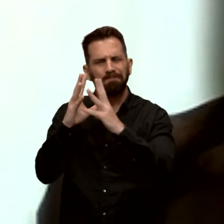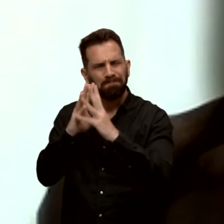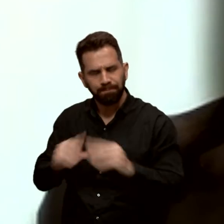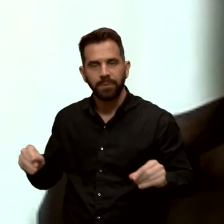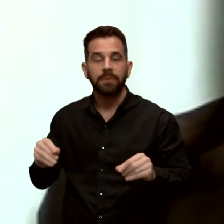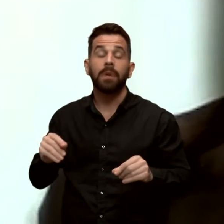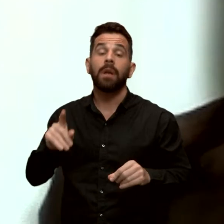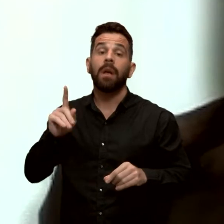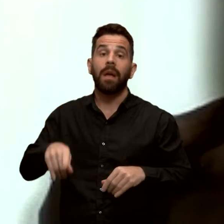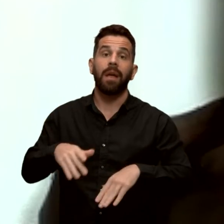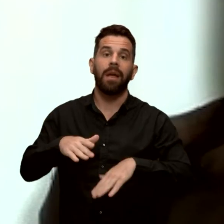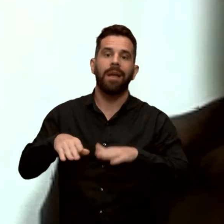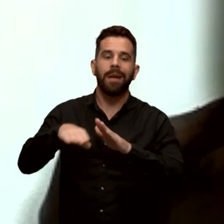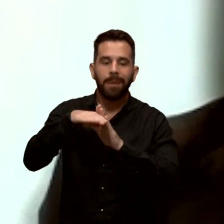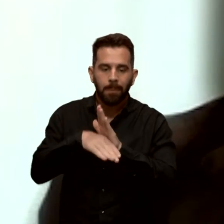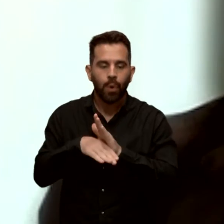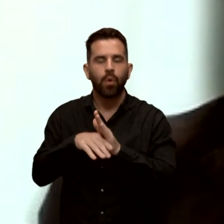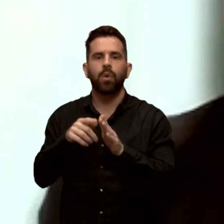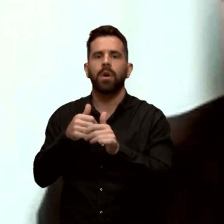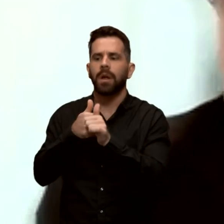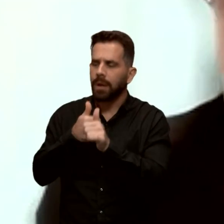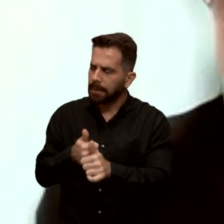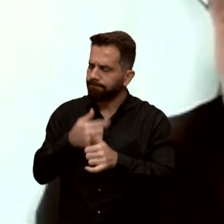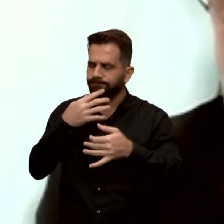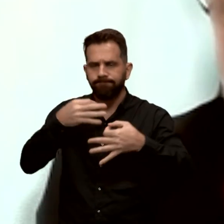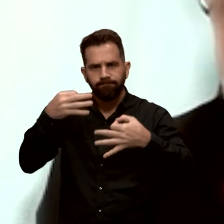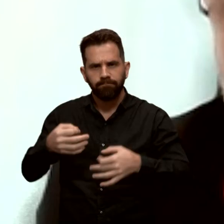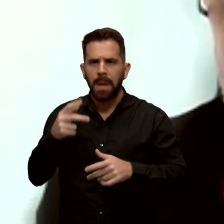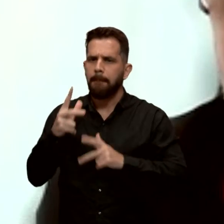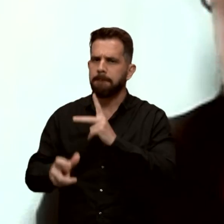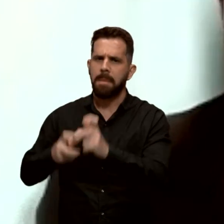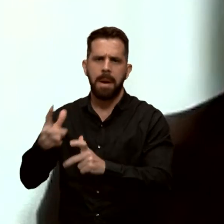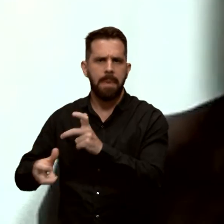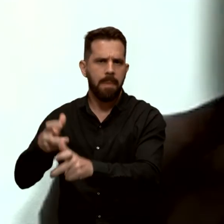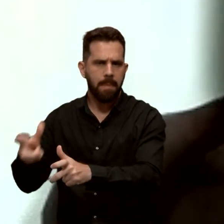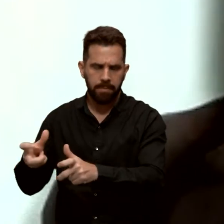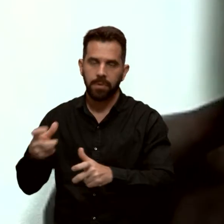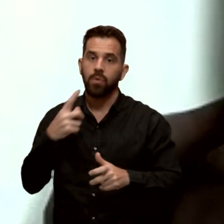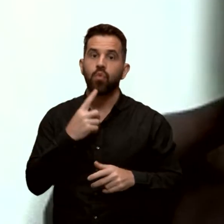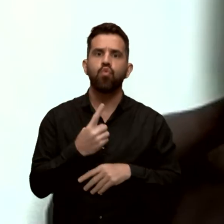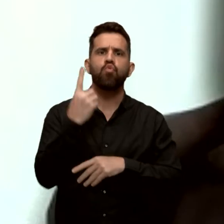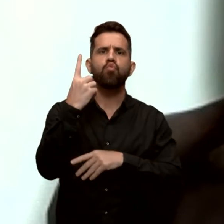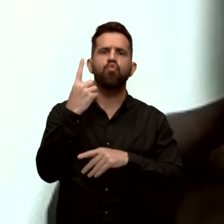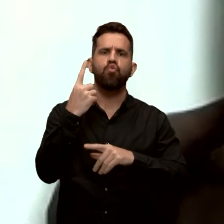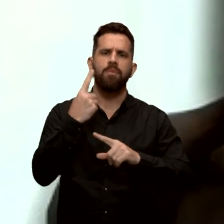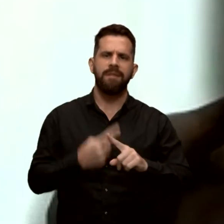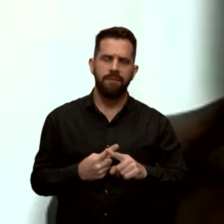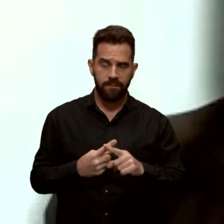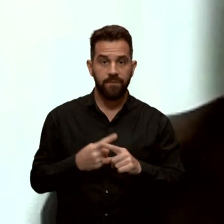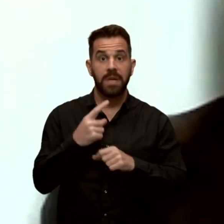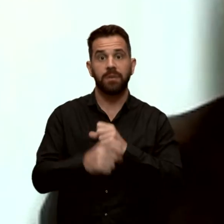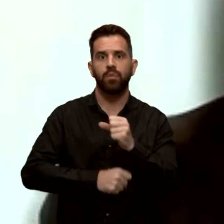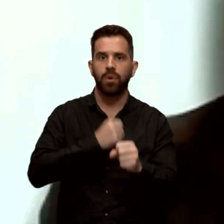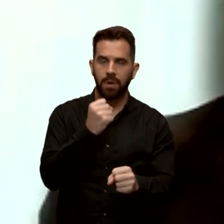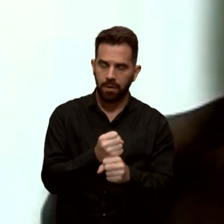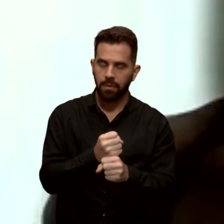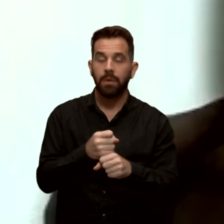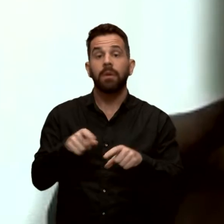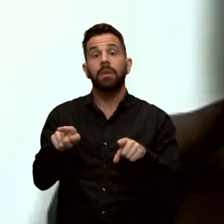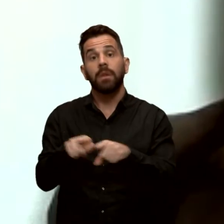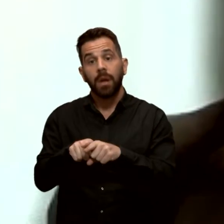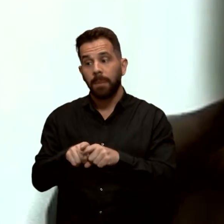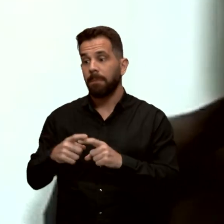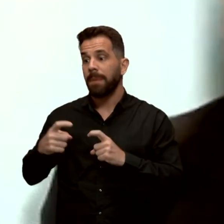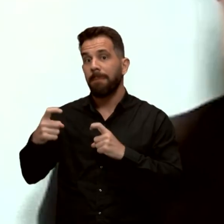que ocorrem de forma massiva, uma data, uma vez por ano, e por médicos veterinários,